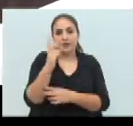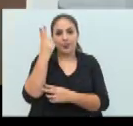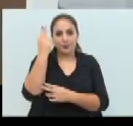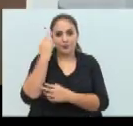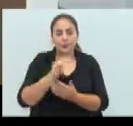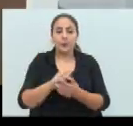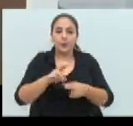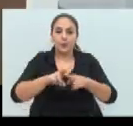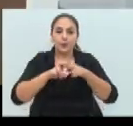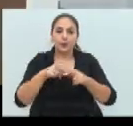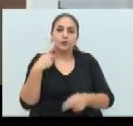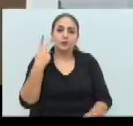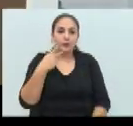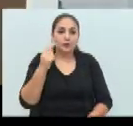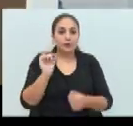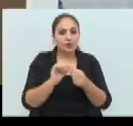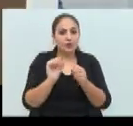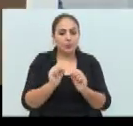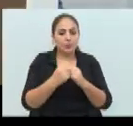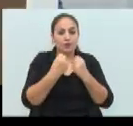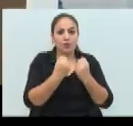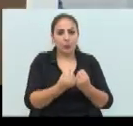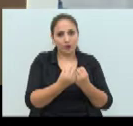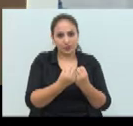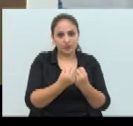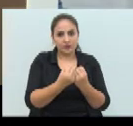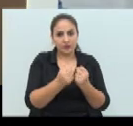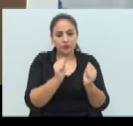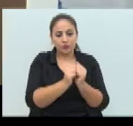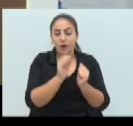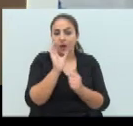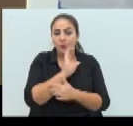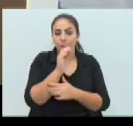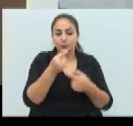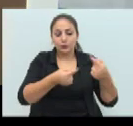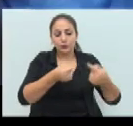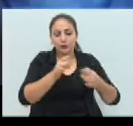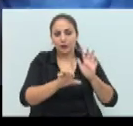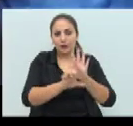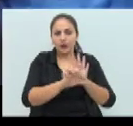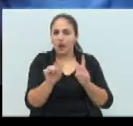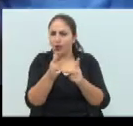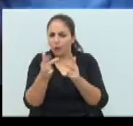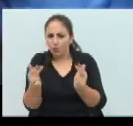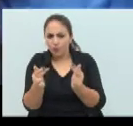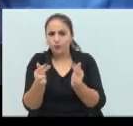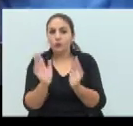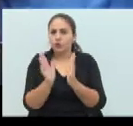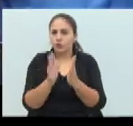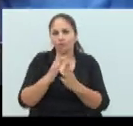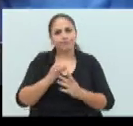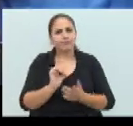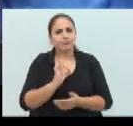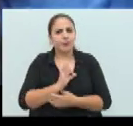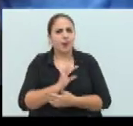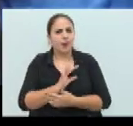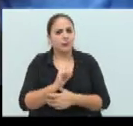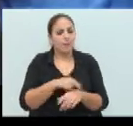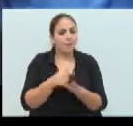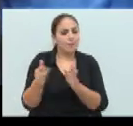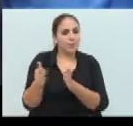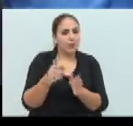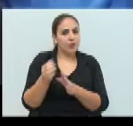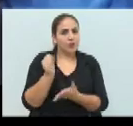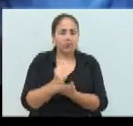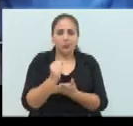abril. Por isso, os vereadores realizaram uma força-tarefa para a discussão da lei. Alguns deles estavam receosos sobre